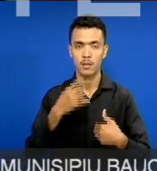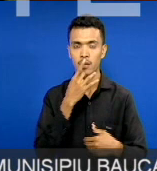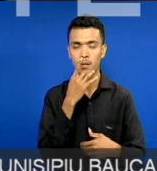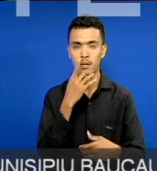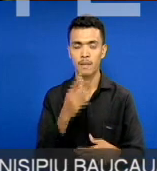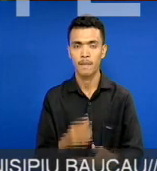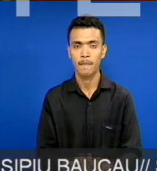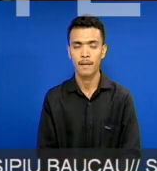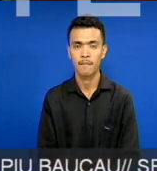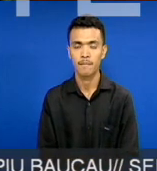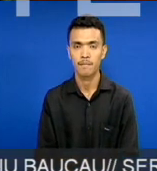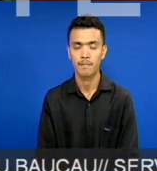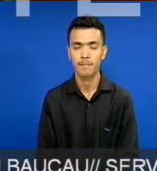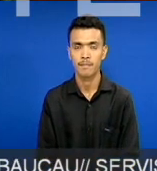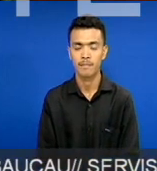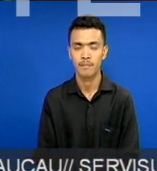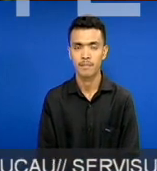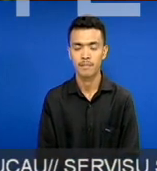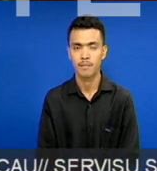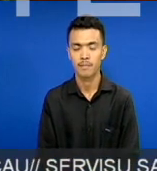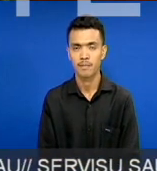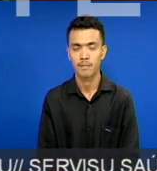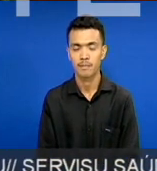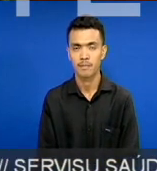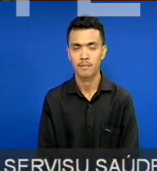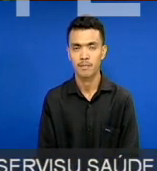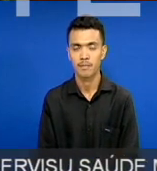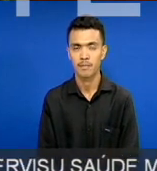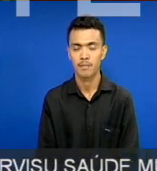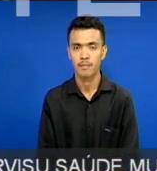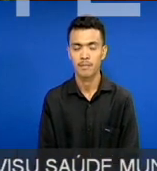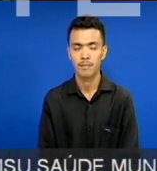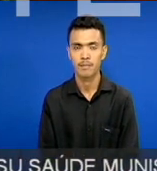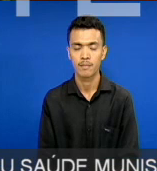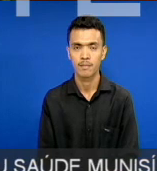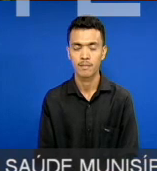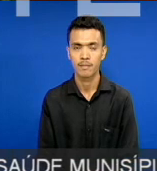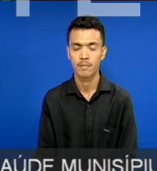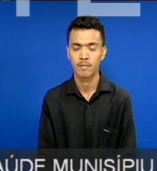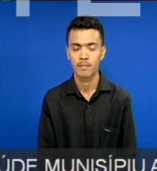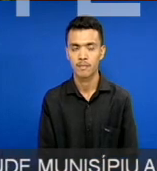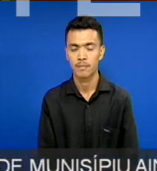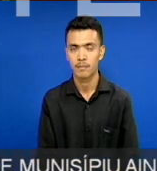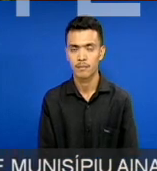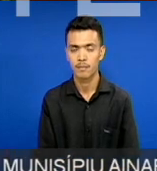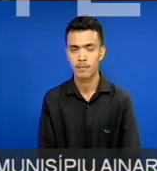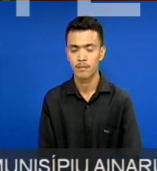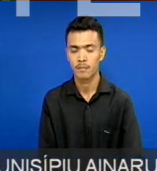e malucira e da mesma informação não a me atualiza vai ter botira baía de São Idaúhi Rusi